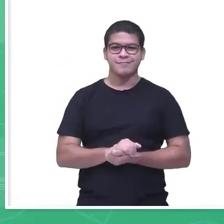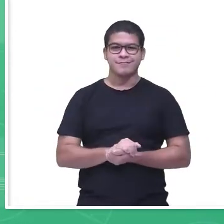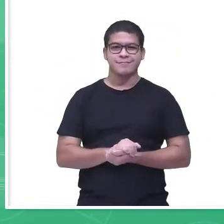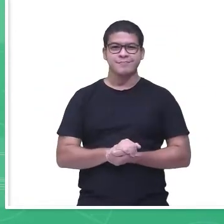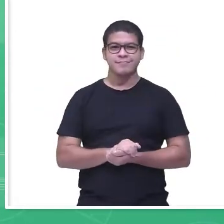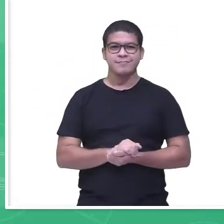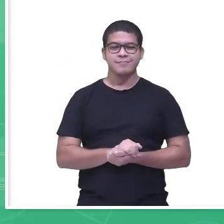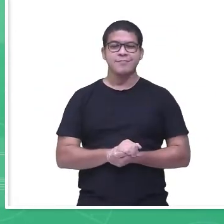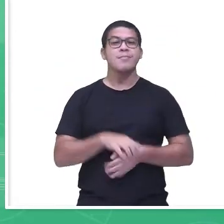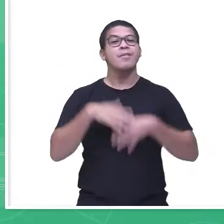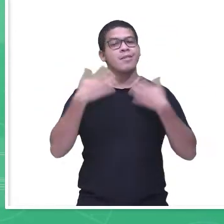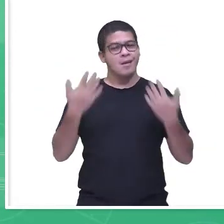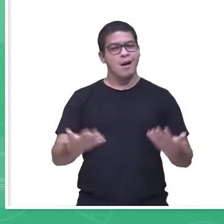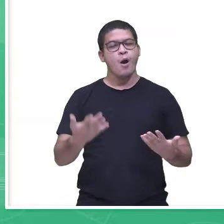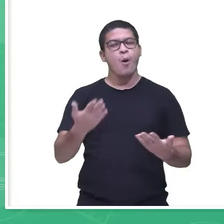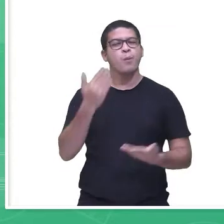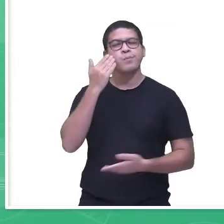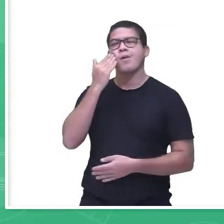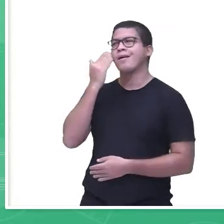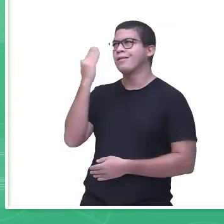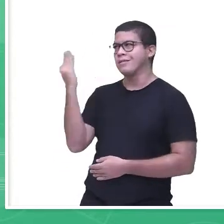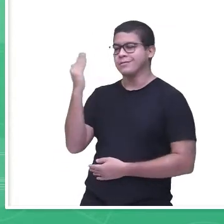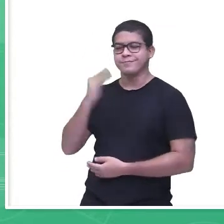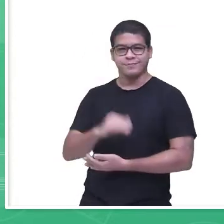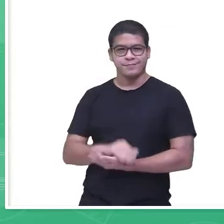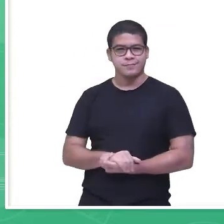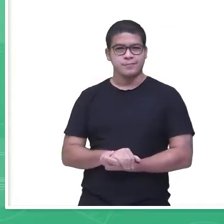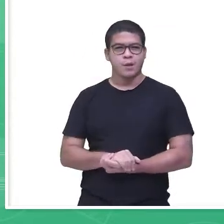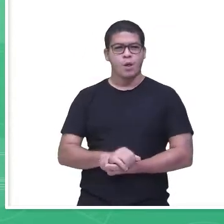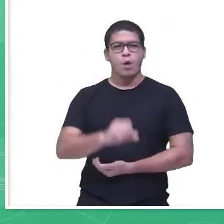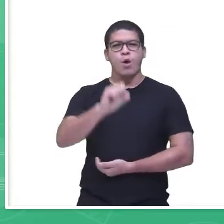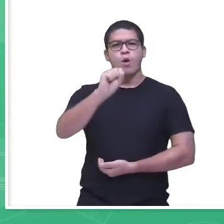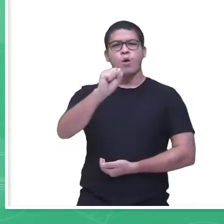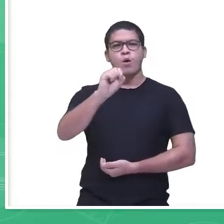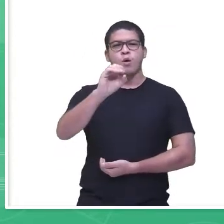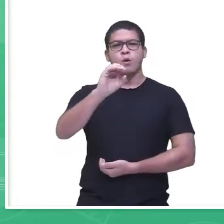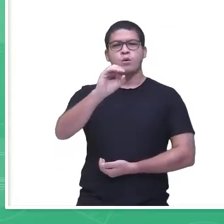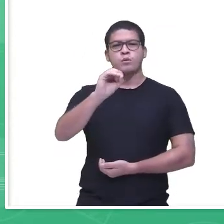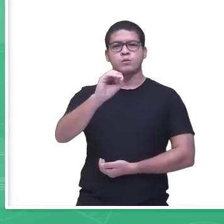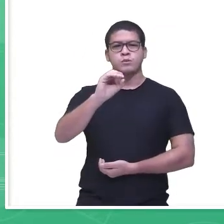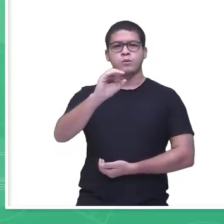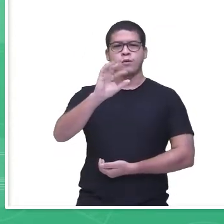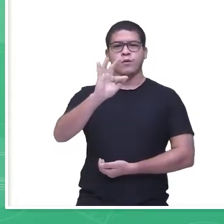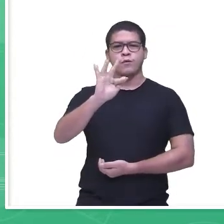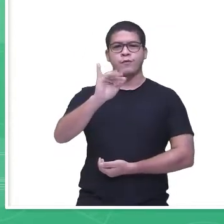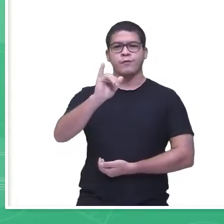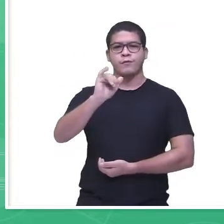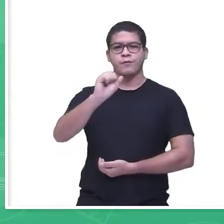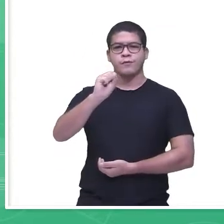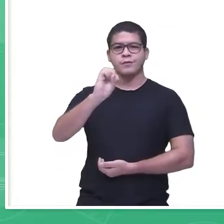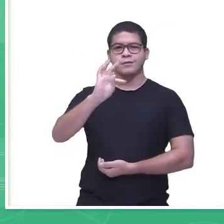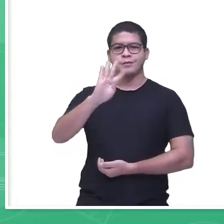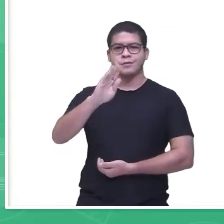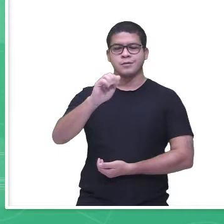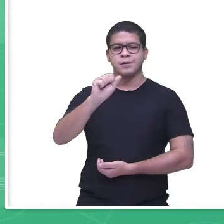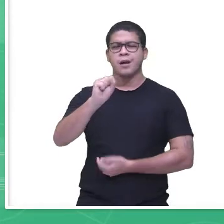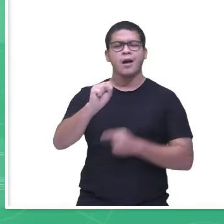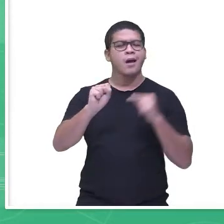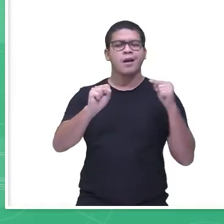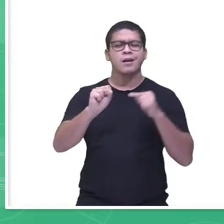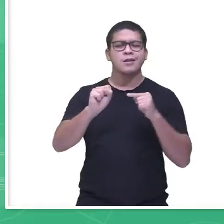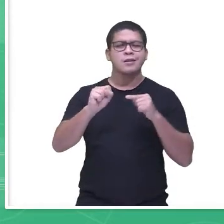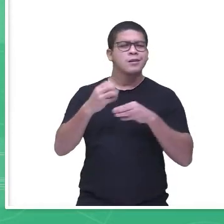Então, eu vou levar vocês aqui para tentar entender um pouco essa ideia. Quem eram os sofistas? Os sofistas, eles